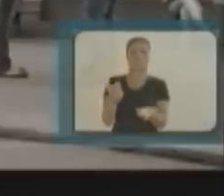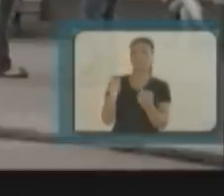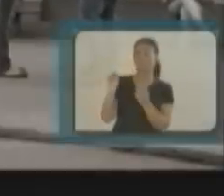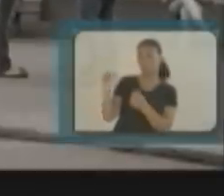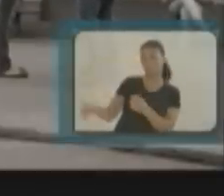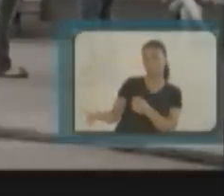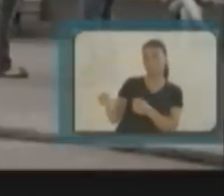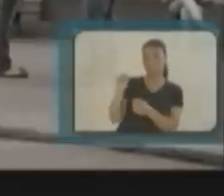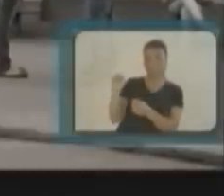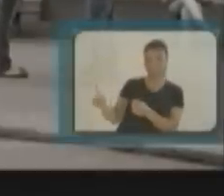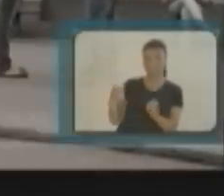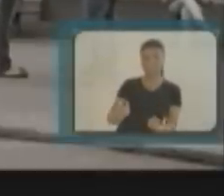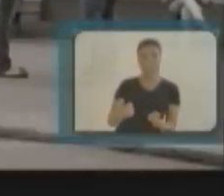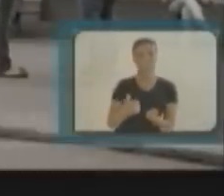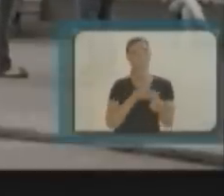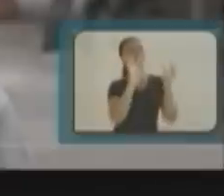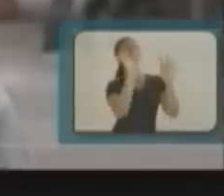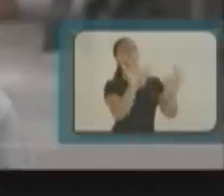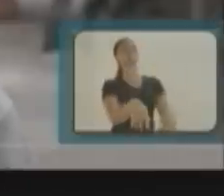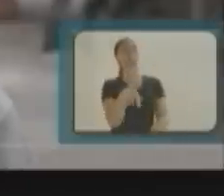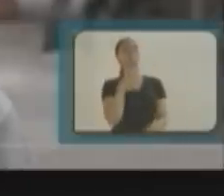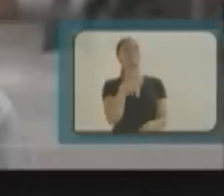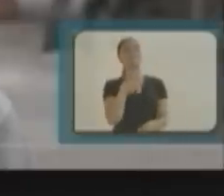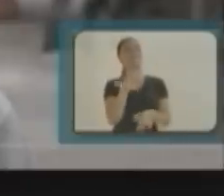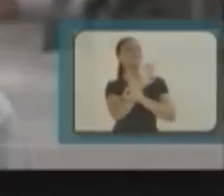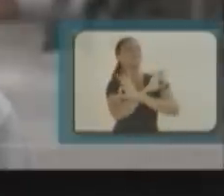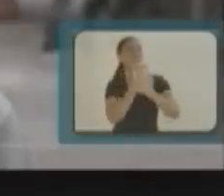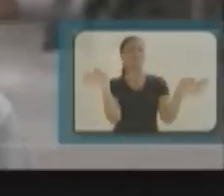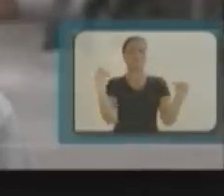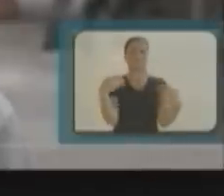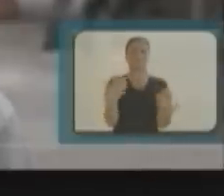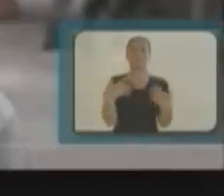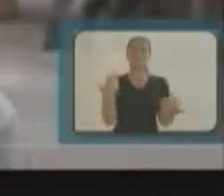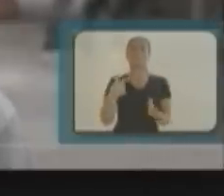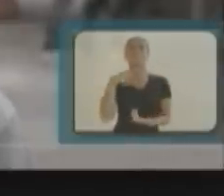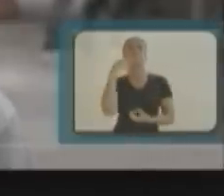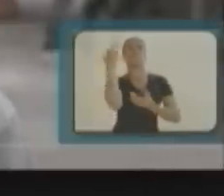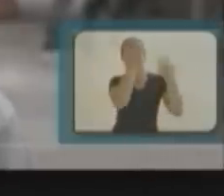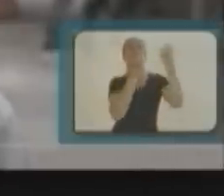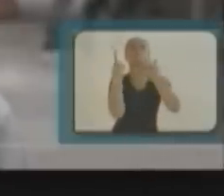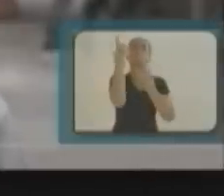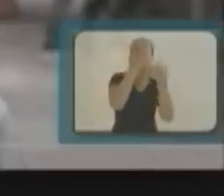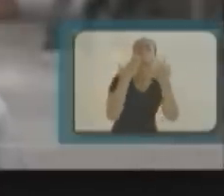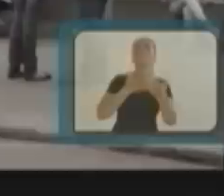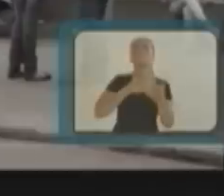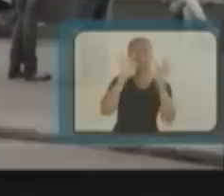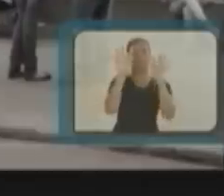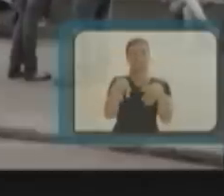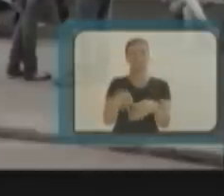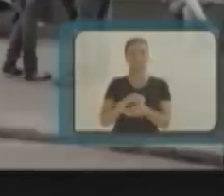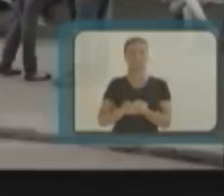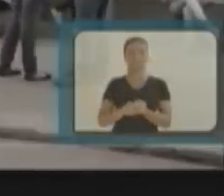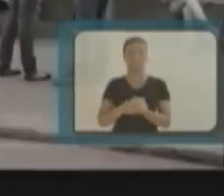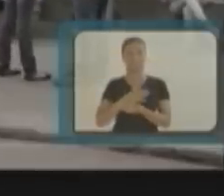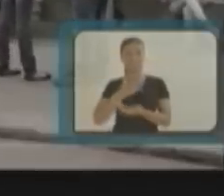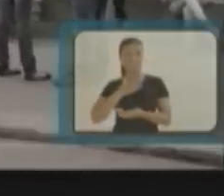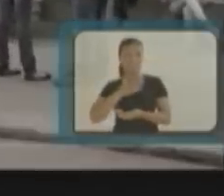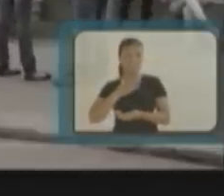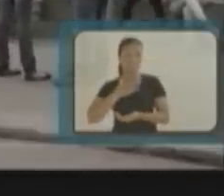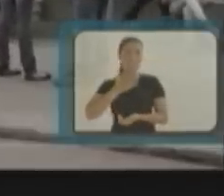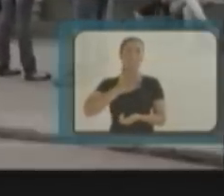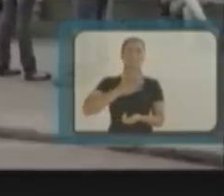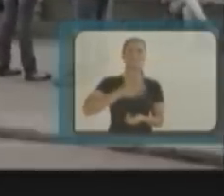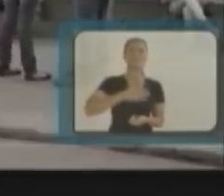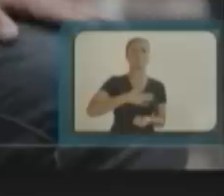Valeu, Gabrielzinho. Encerramos por aqui, tá ótimo. Então, pra finalizar, eu vou cantar uma música de minha autoria. A minha